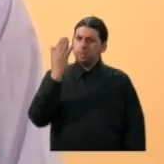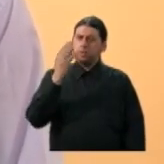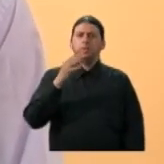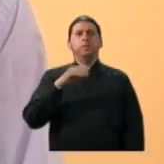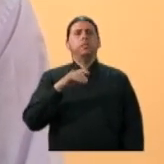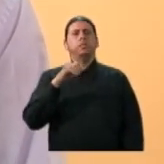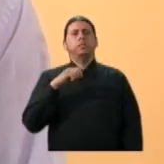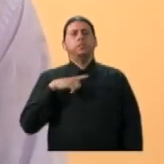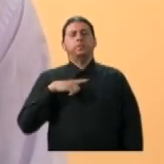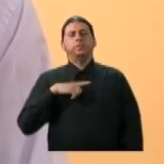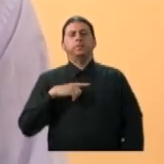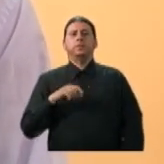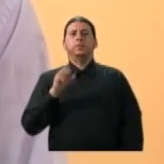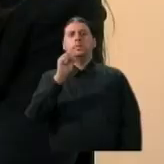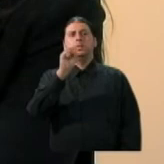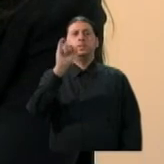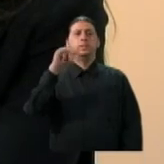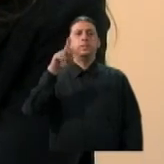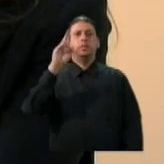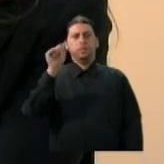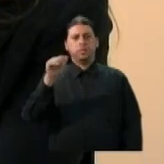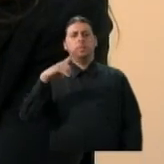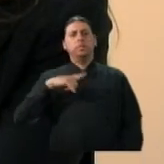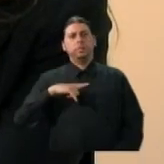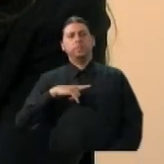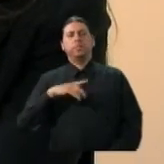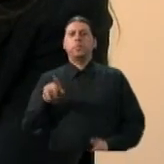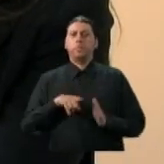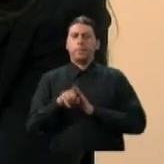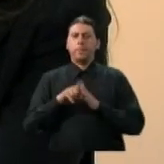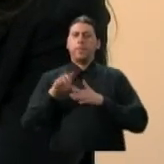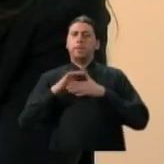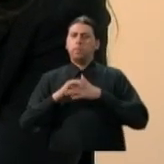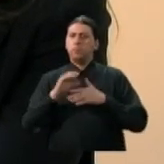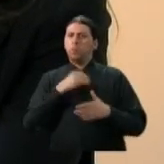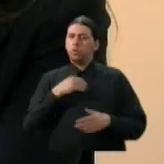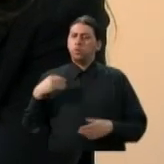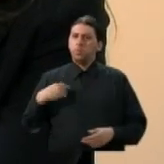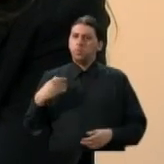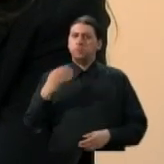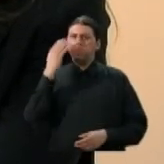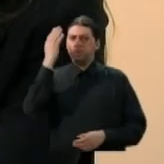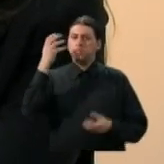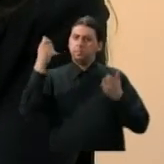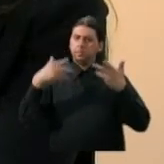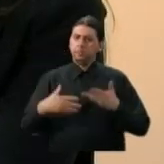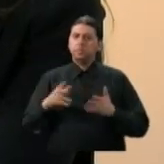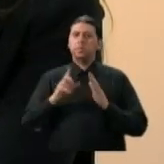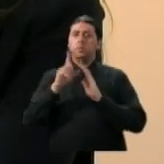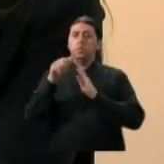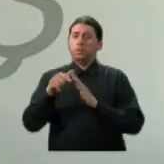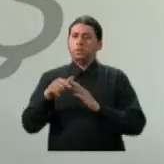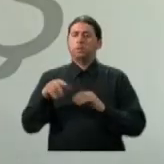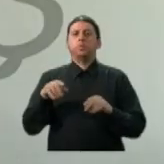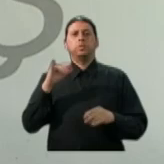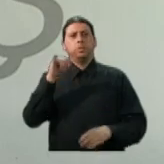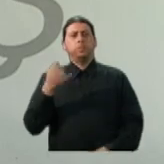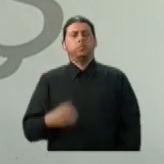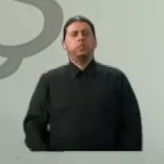médica infectologista da Santa Casa de Misericórdia de Porto Alegre. Muito obrigado, viu, pelas suas Prazer. Informações. Uhum. Até uma próxima oportunidade. Até a próxima.